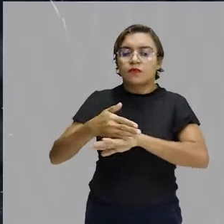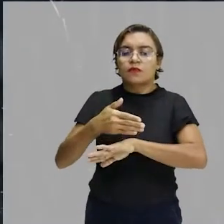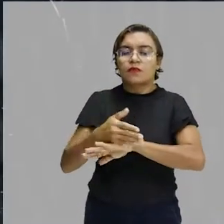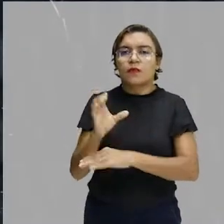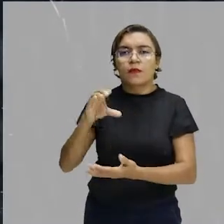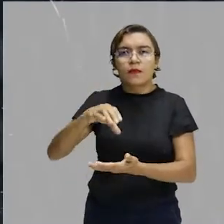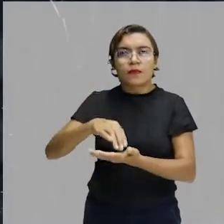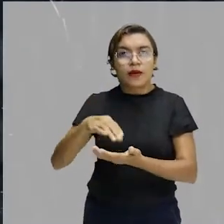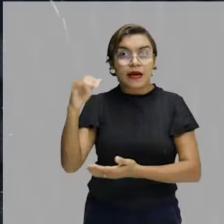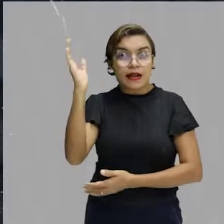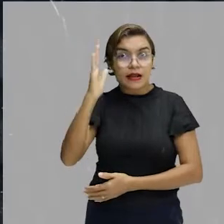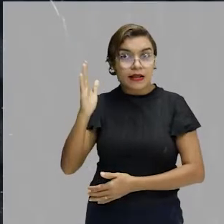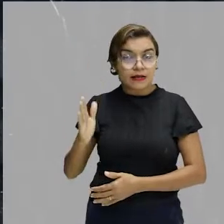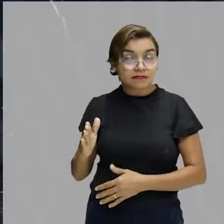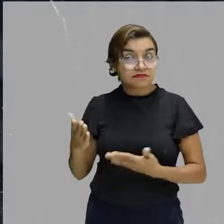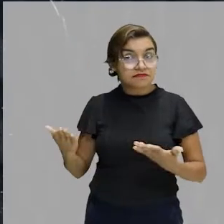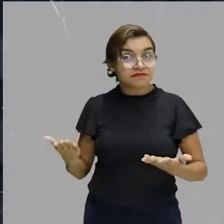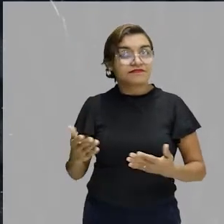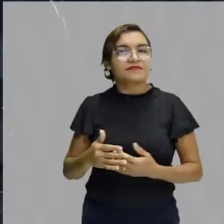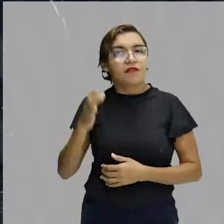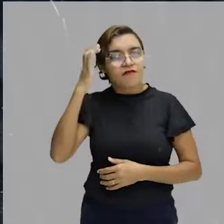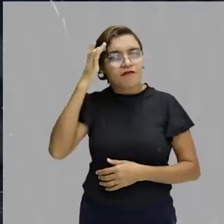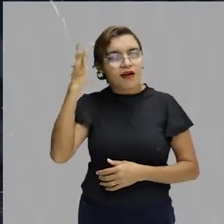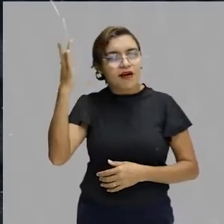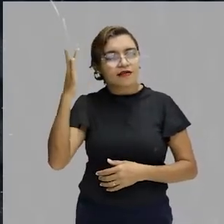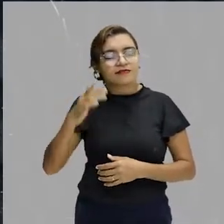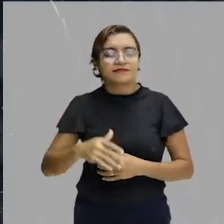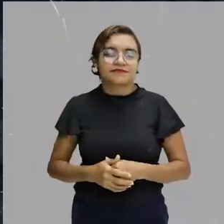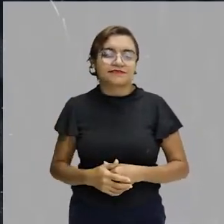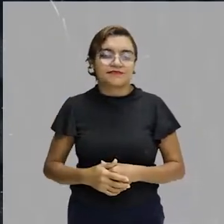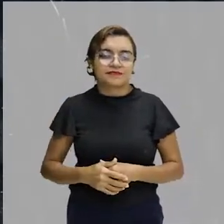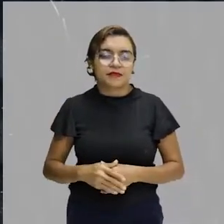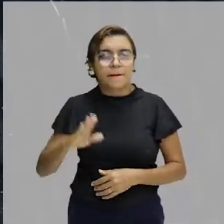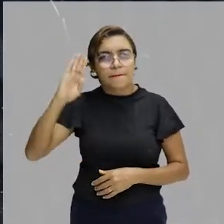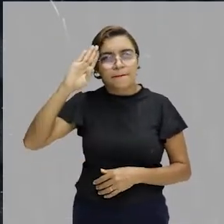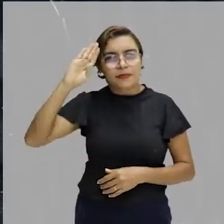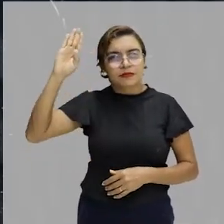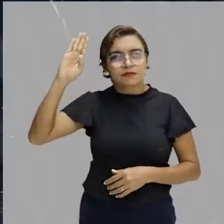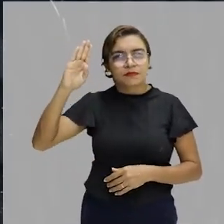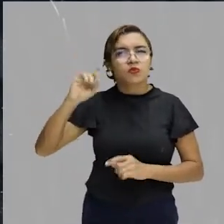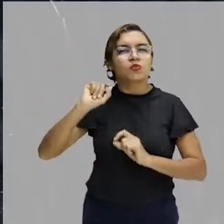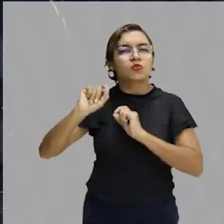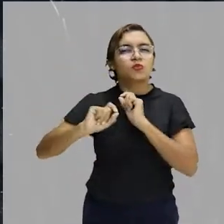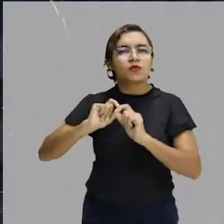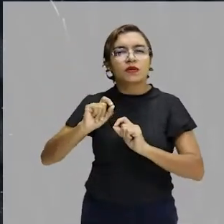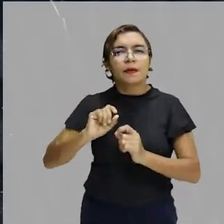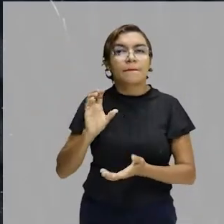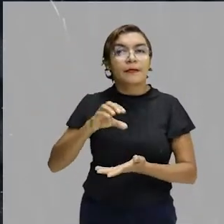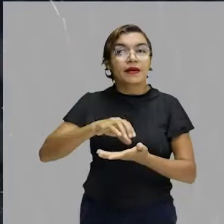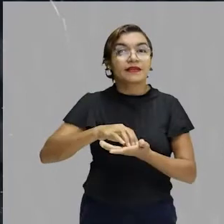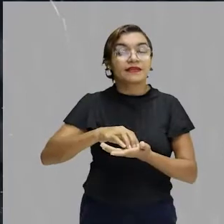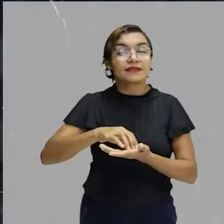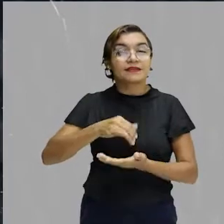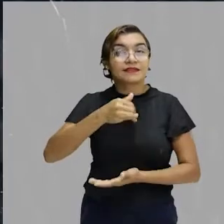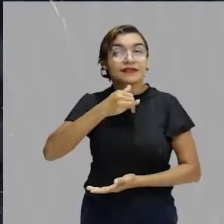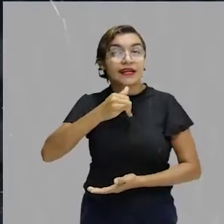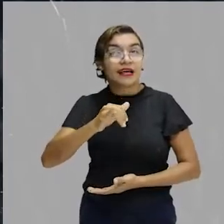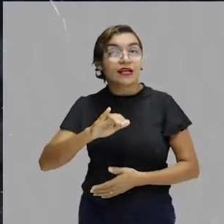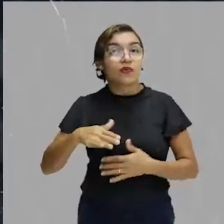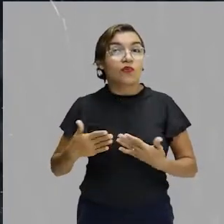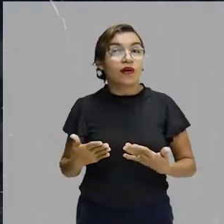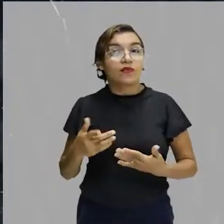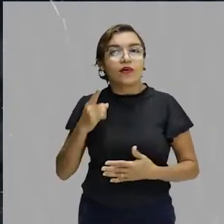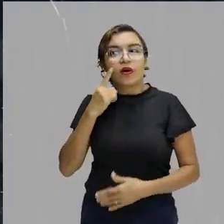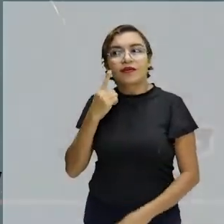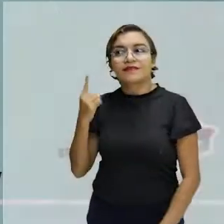elétrica brasileira? Essa é muito fácil, né, galera? Qual é a nossa principal matriz elétrica, galera? Vamos olhar bem